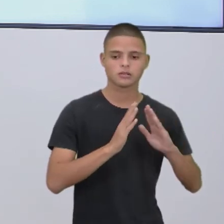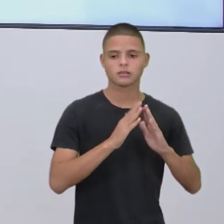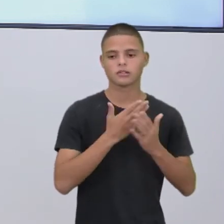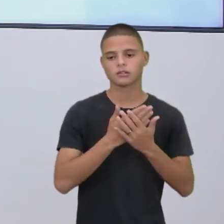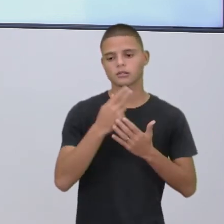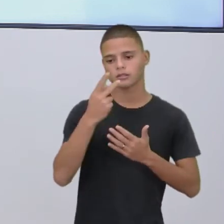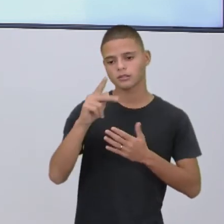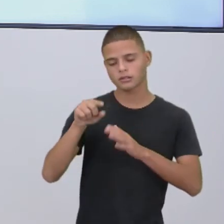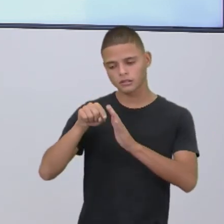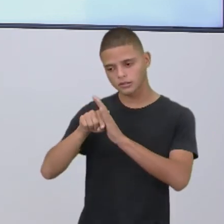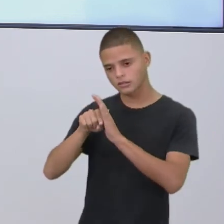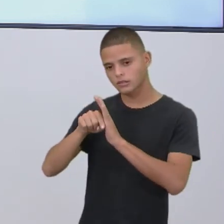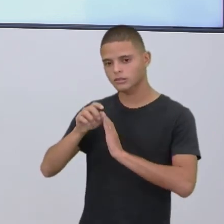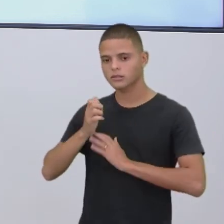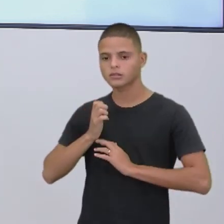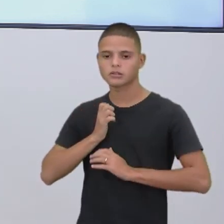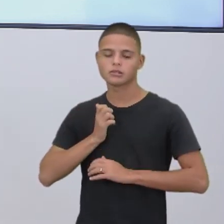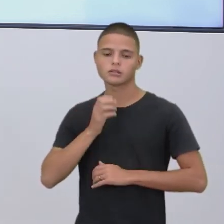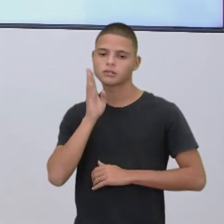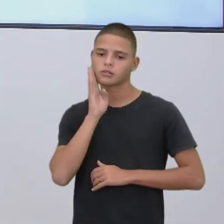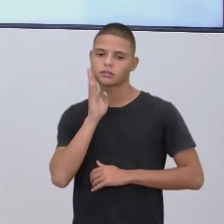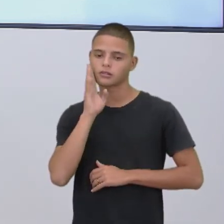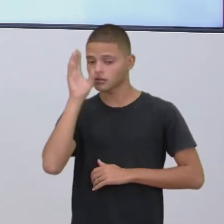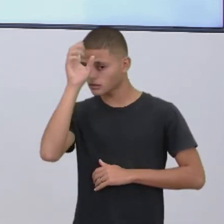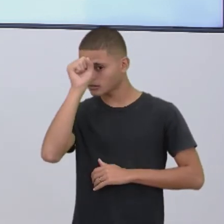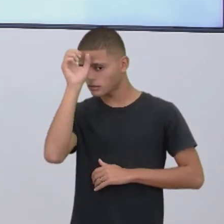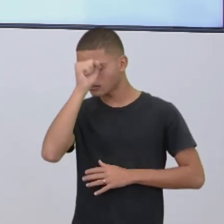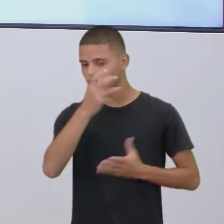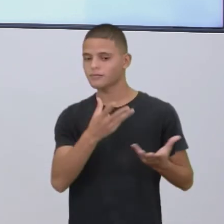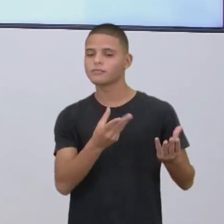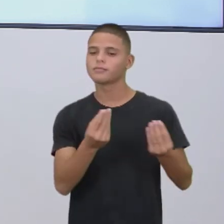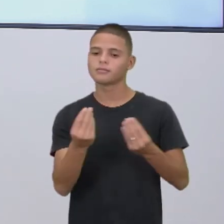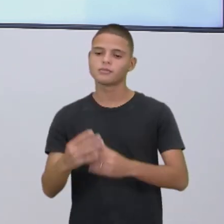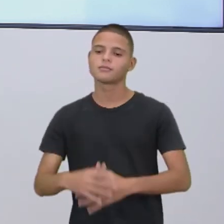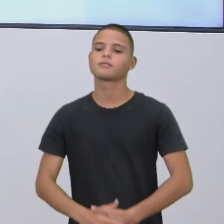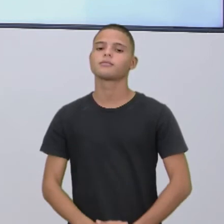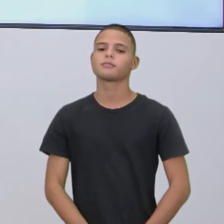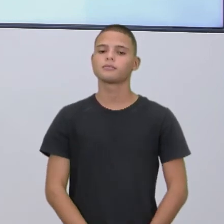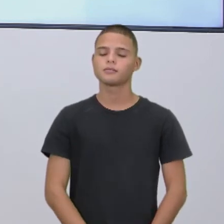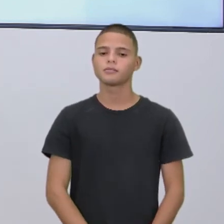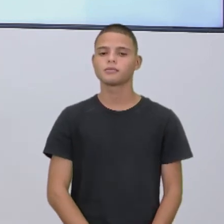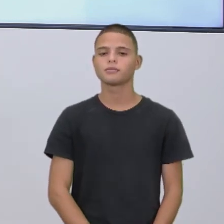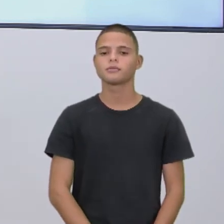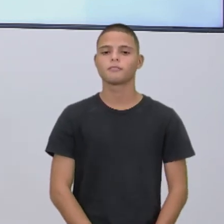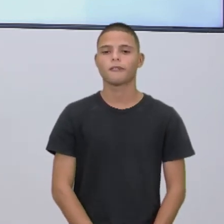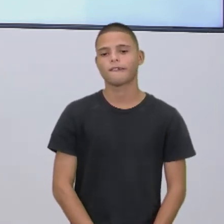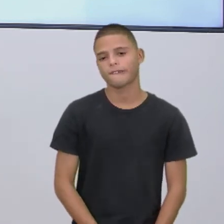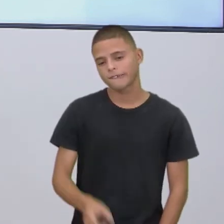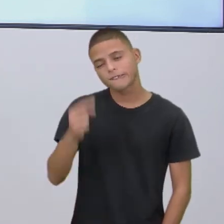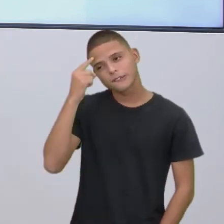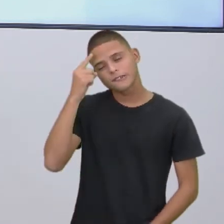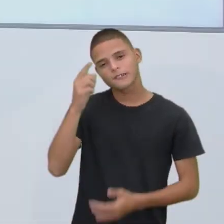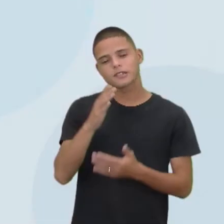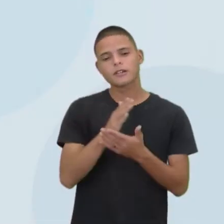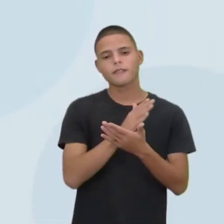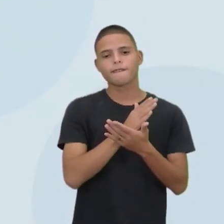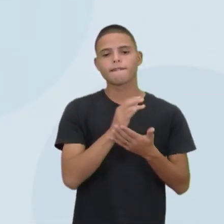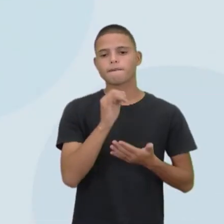fazer uma pesquisa estatística, é muito legal, vai aprender bastante, tudo bem? Olha lá, então, pensando nos tipos